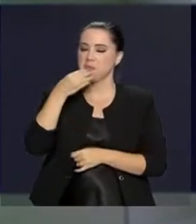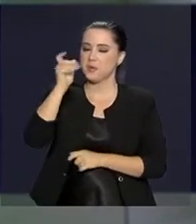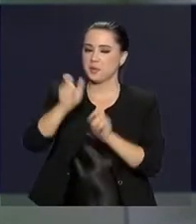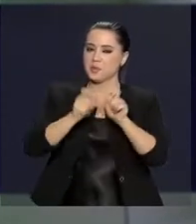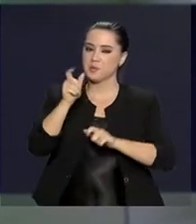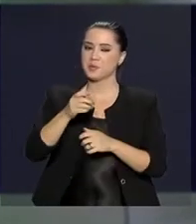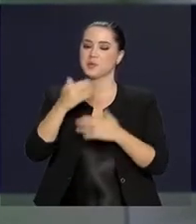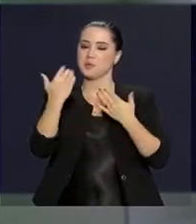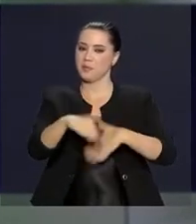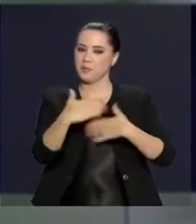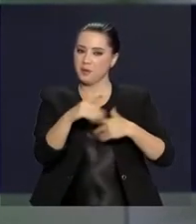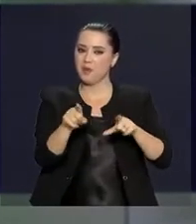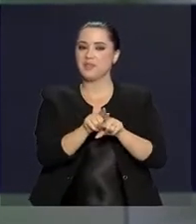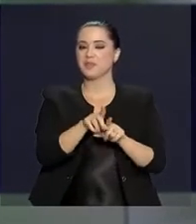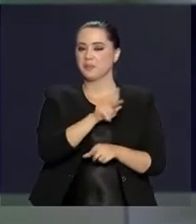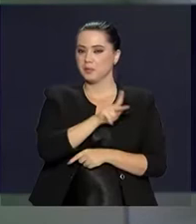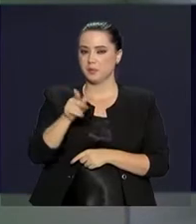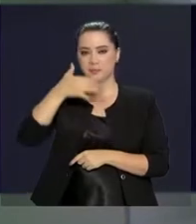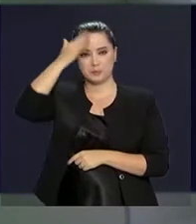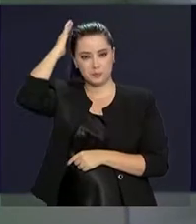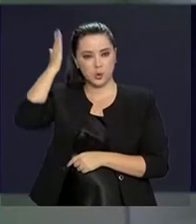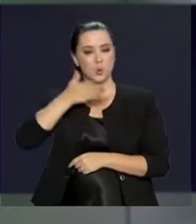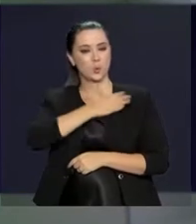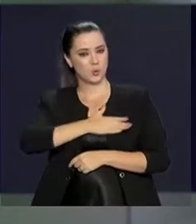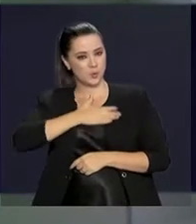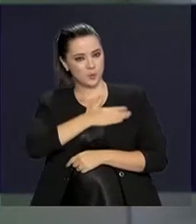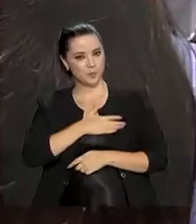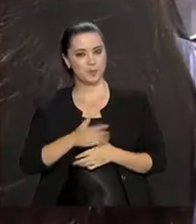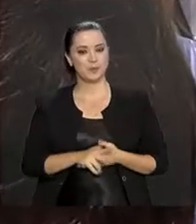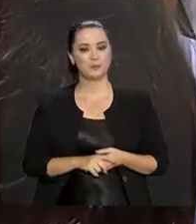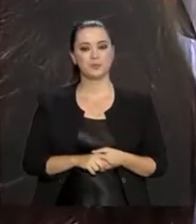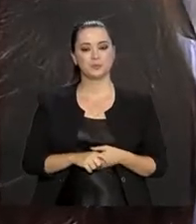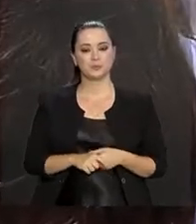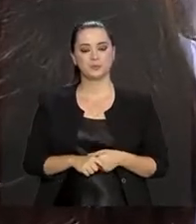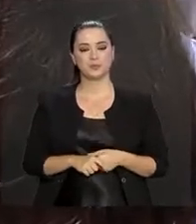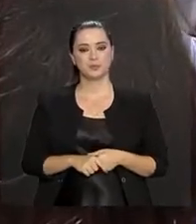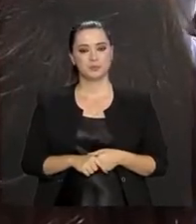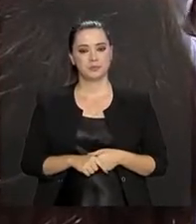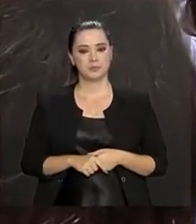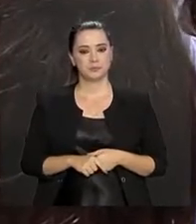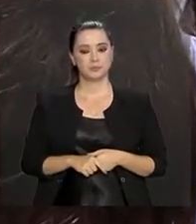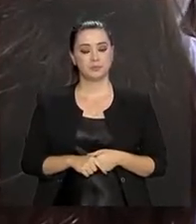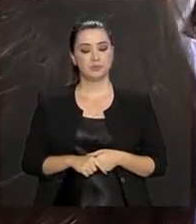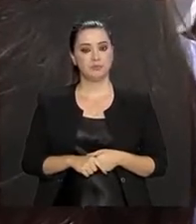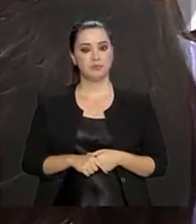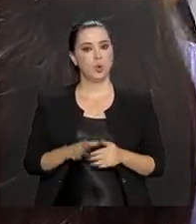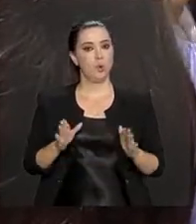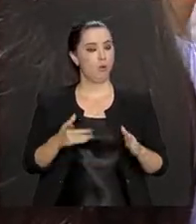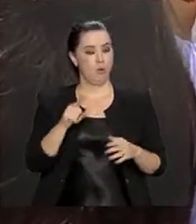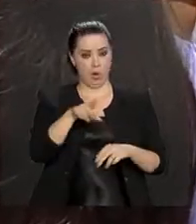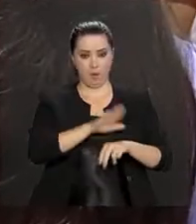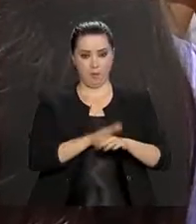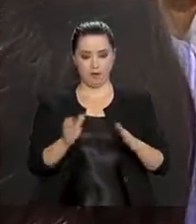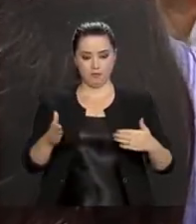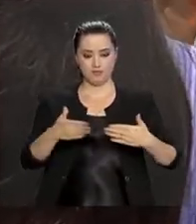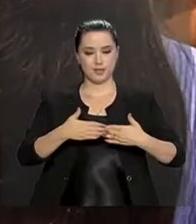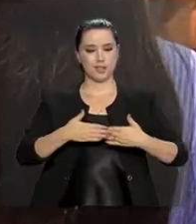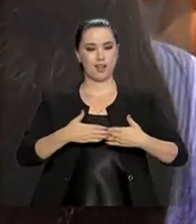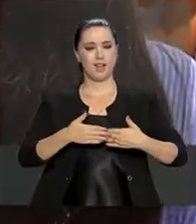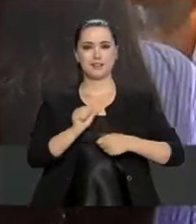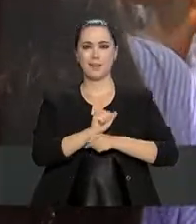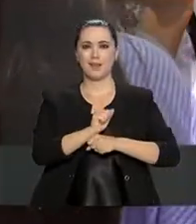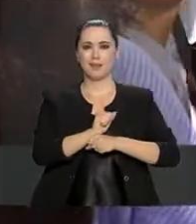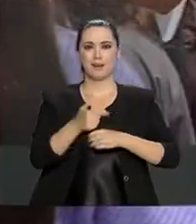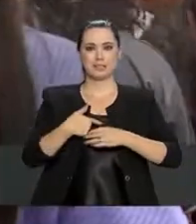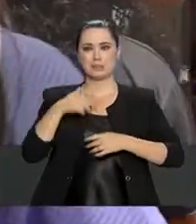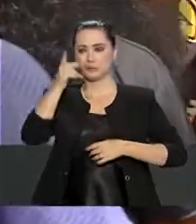dos estudantes e também o presidente Michel Temer. O portão ainda estava fechado e muitos